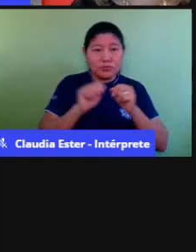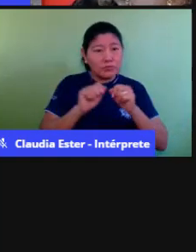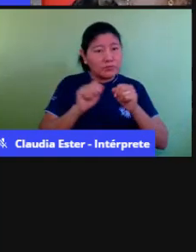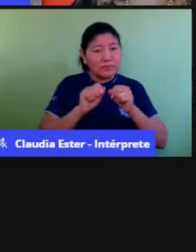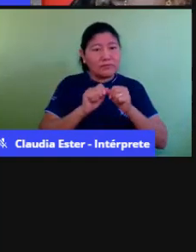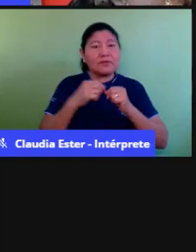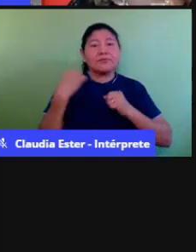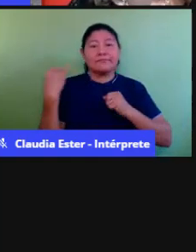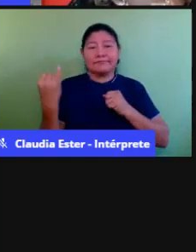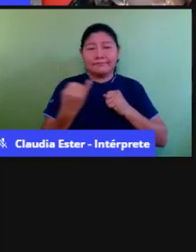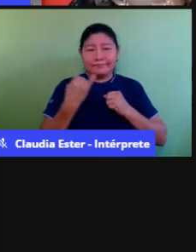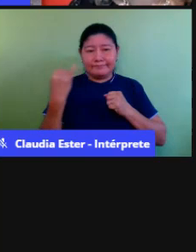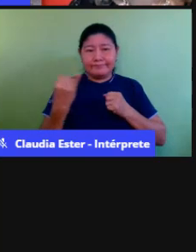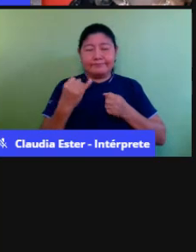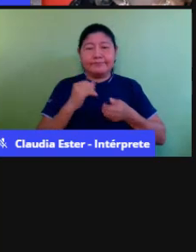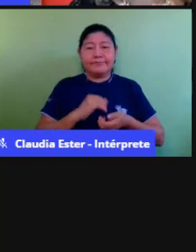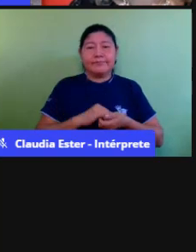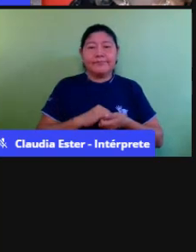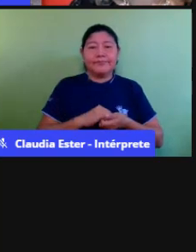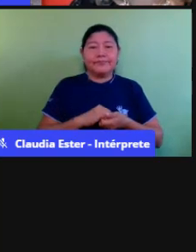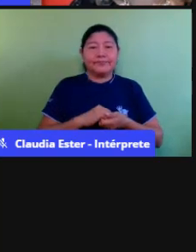passar.